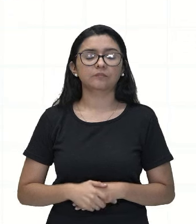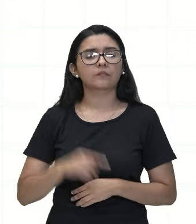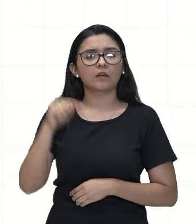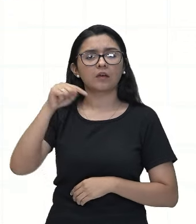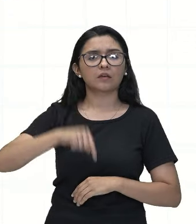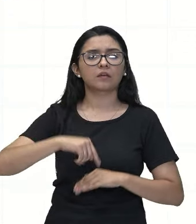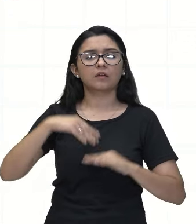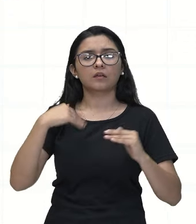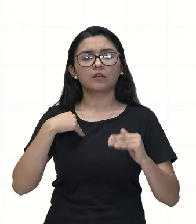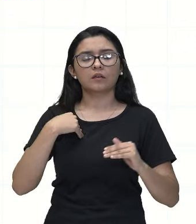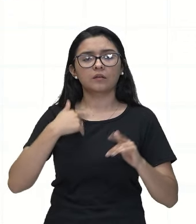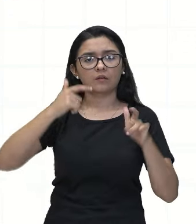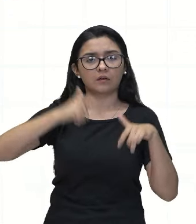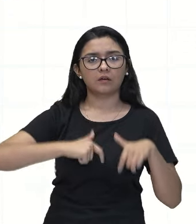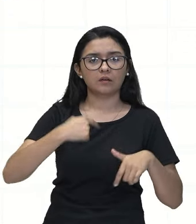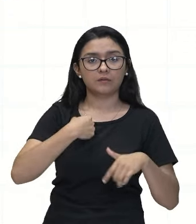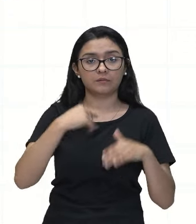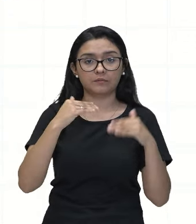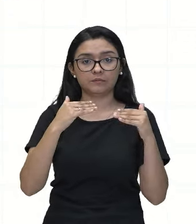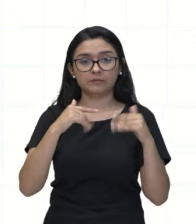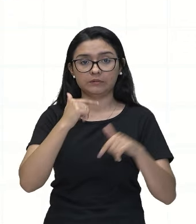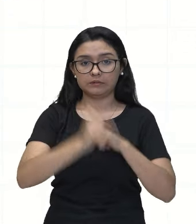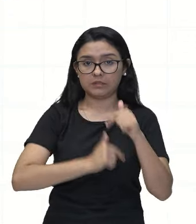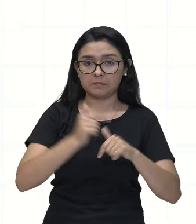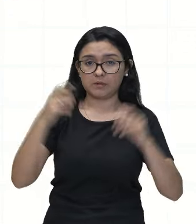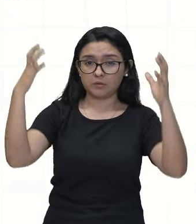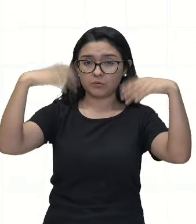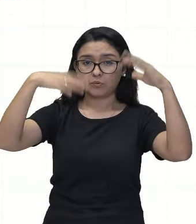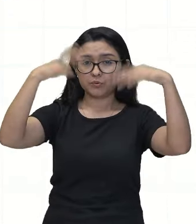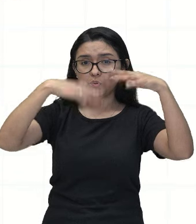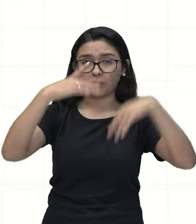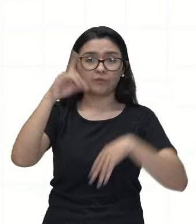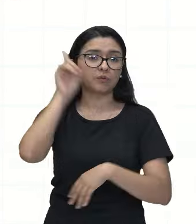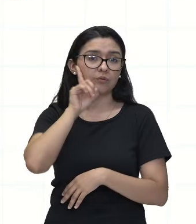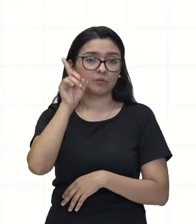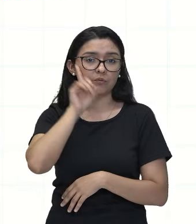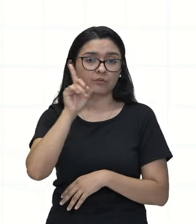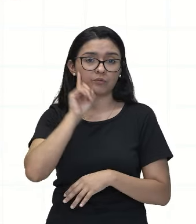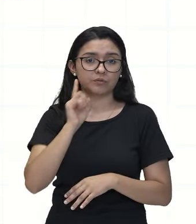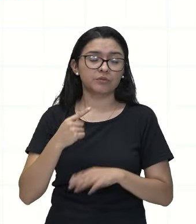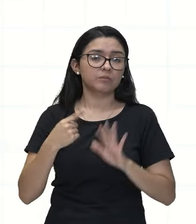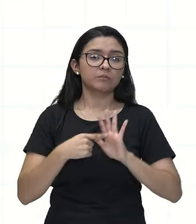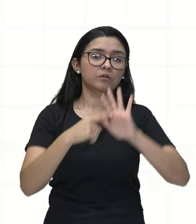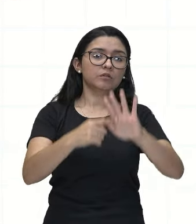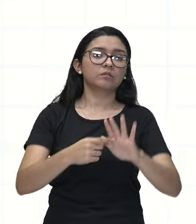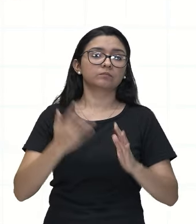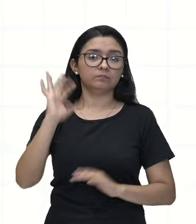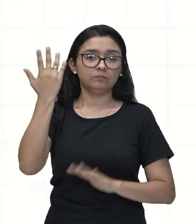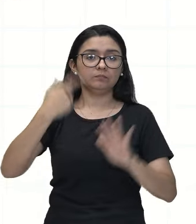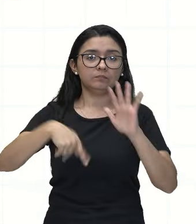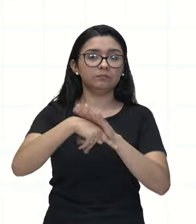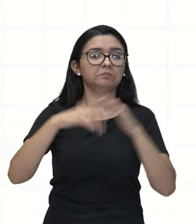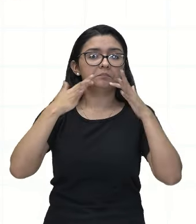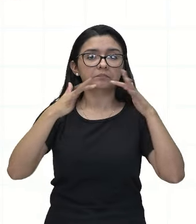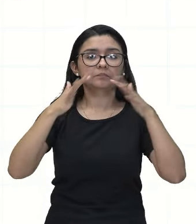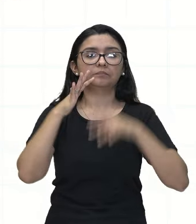todos os dias ó verbos que indicam fenômenos da natureza né então